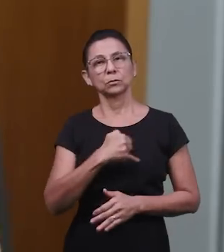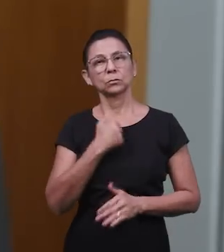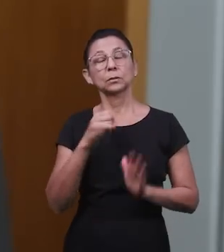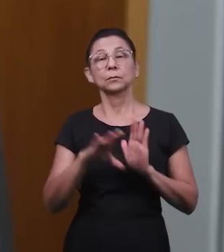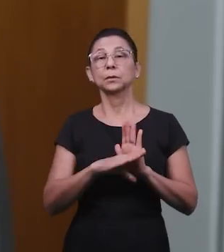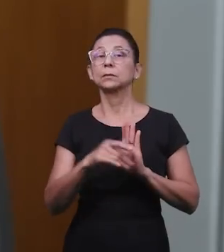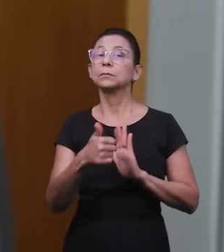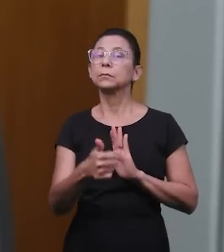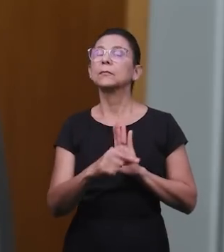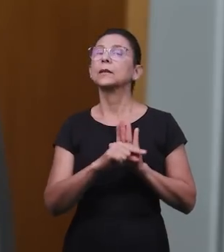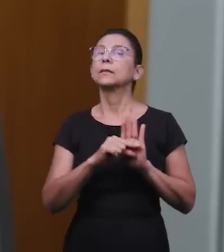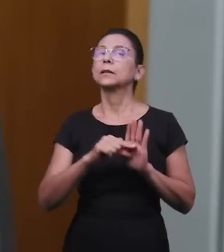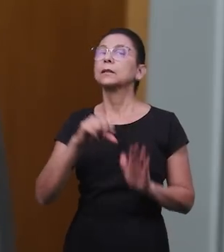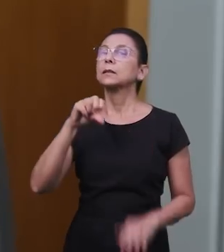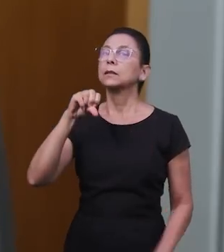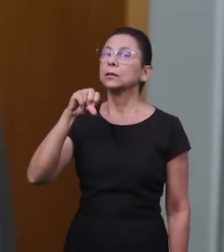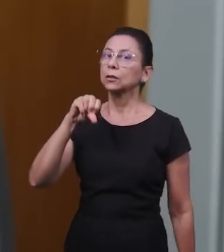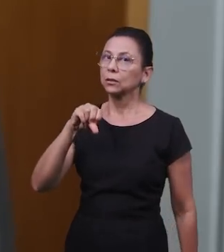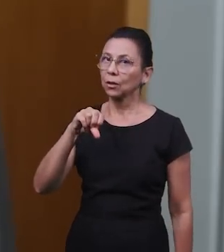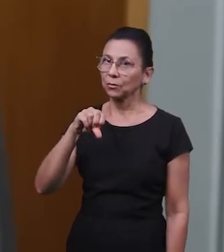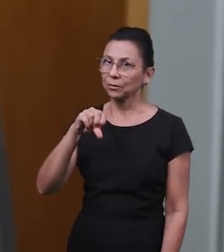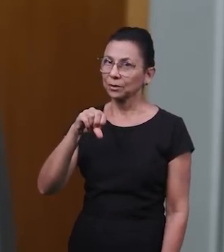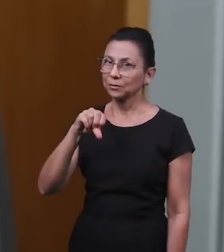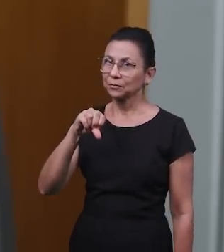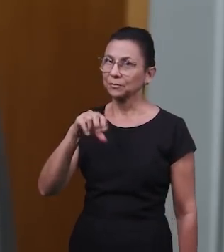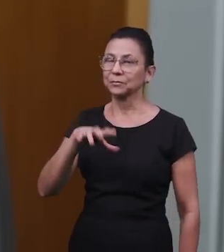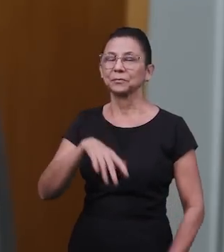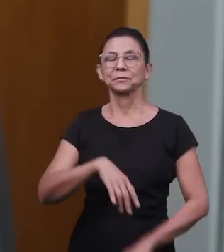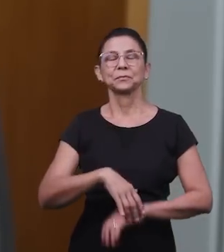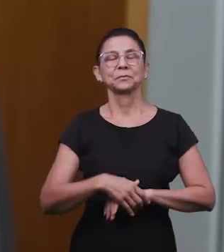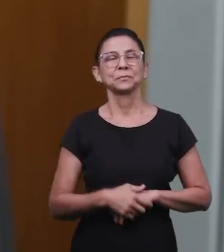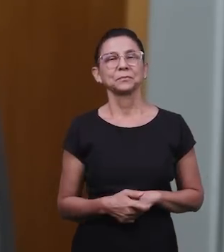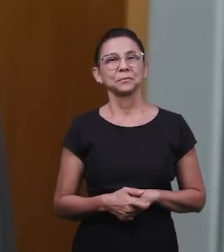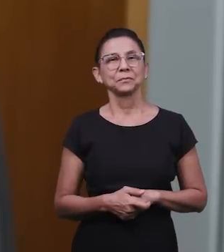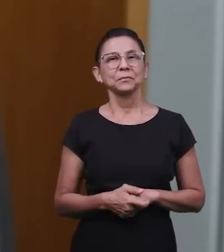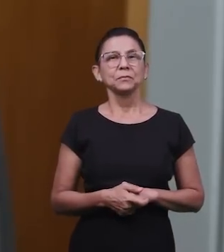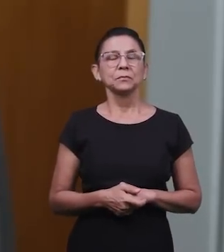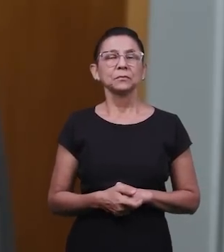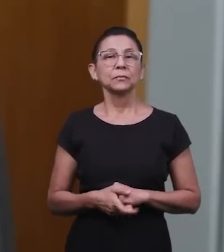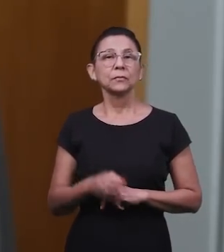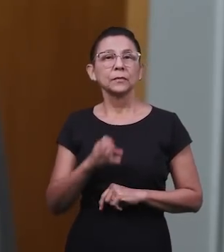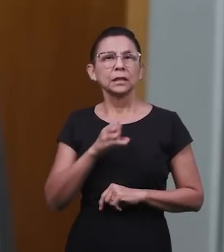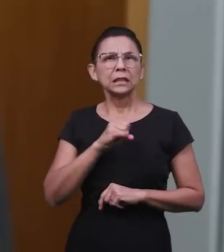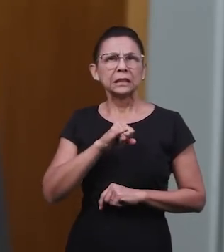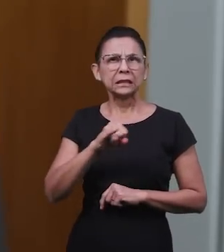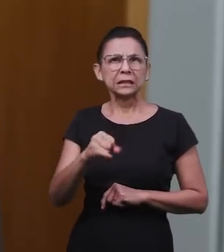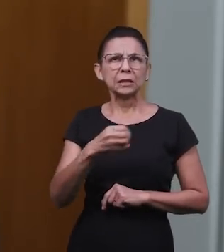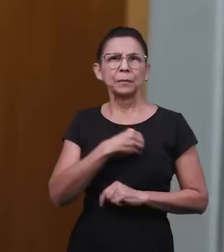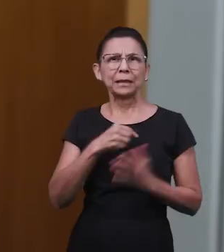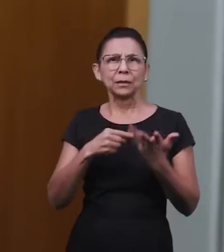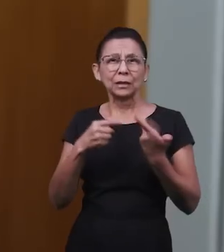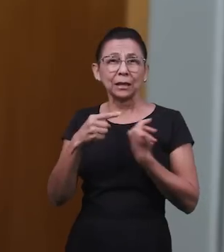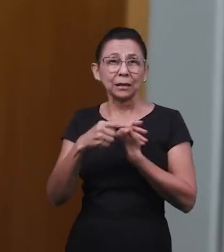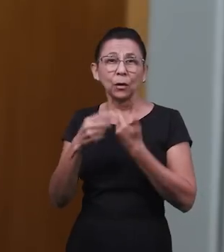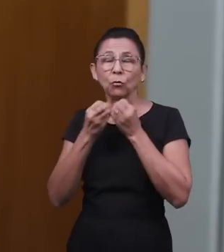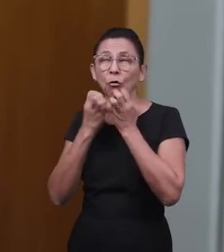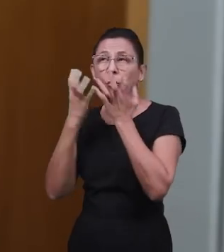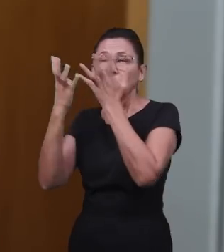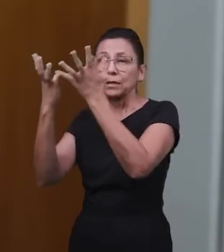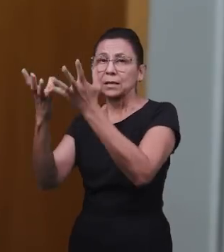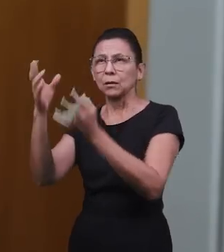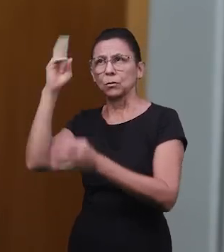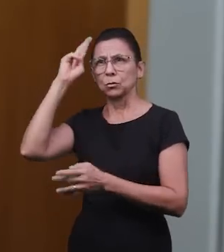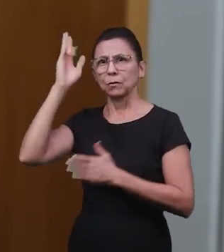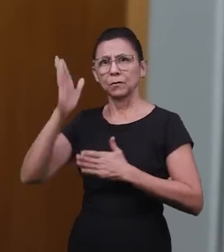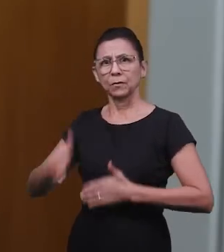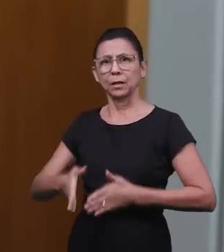1, verso 9. 1 João 1, 9 diz assim: se confessarmos os nossos pecados, ele